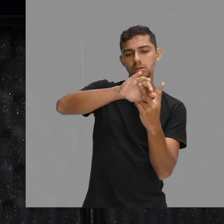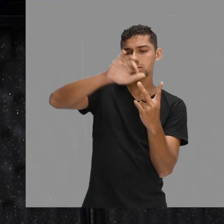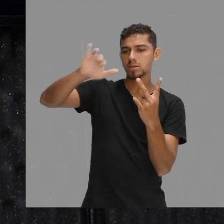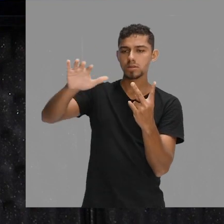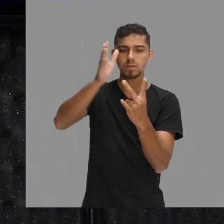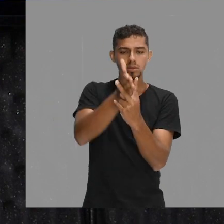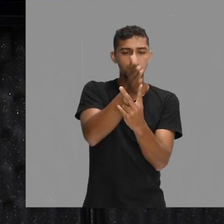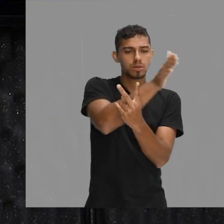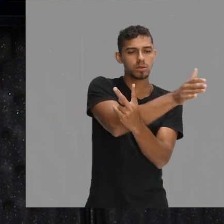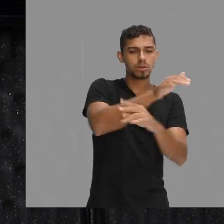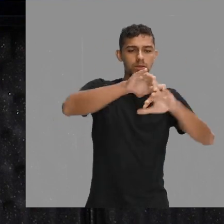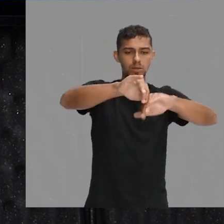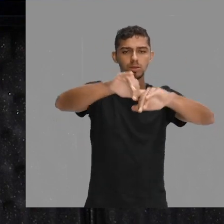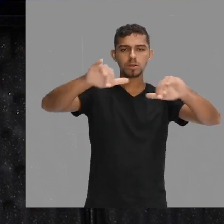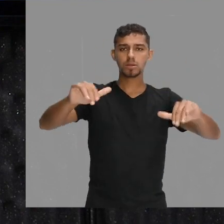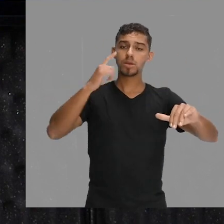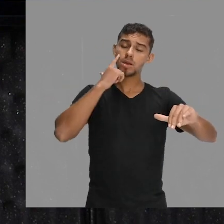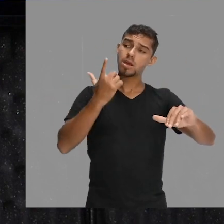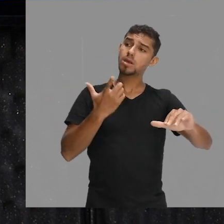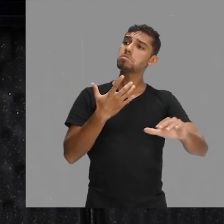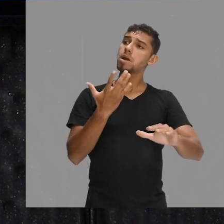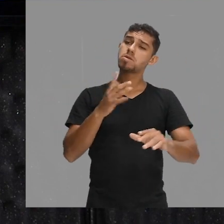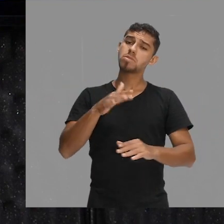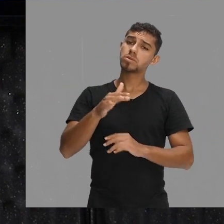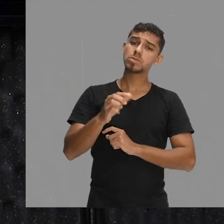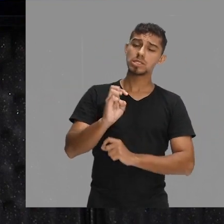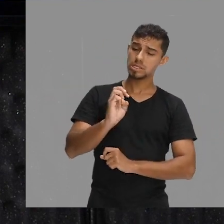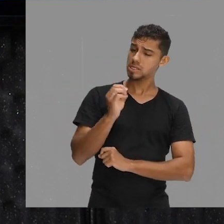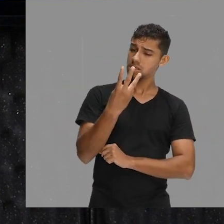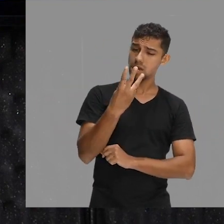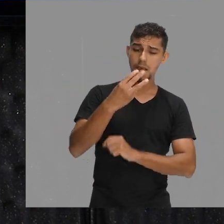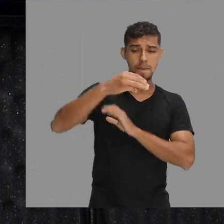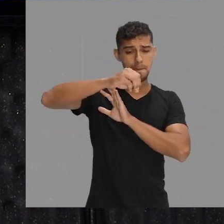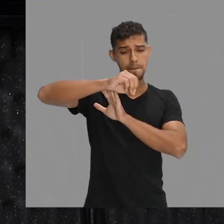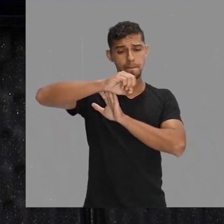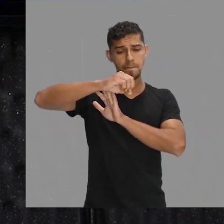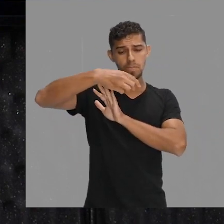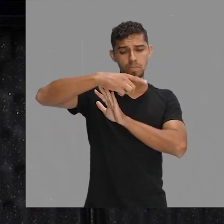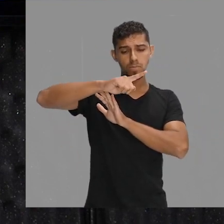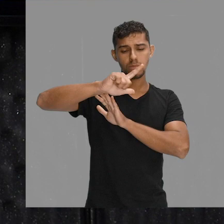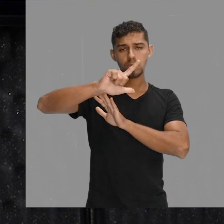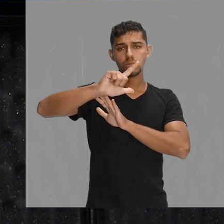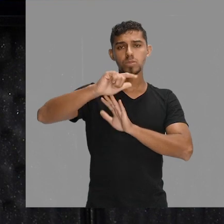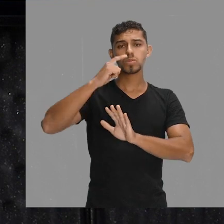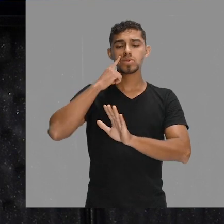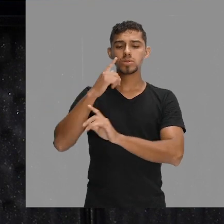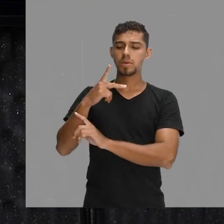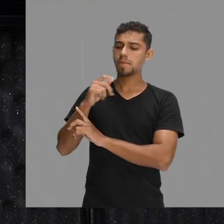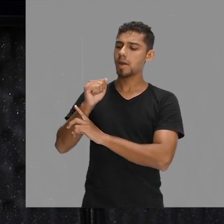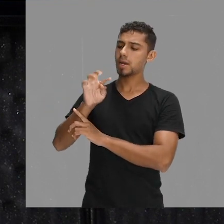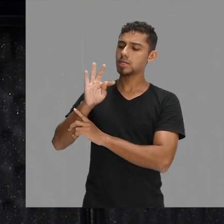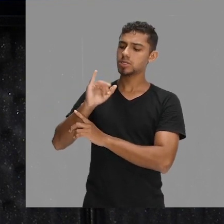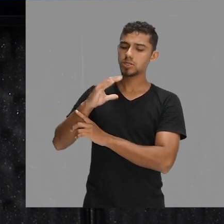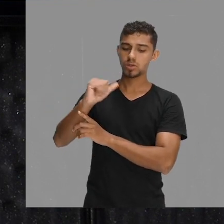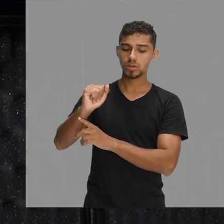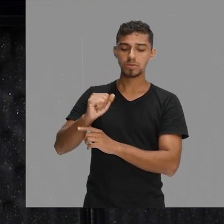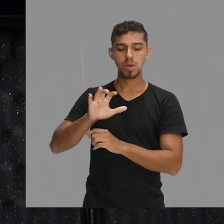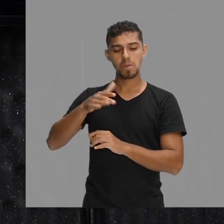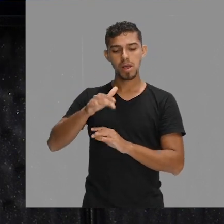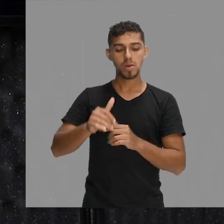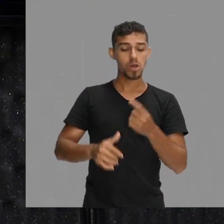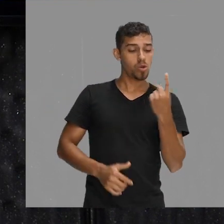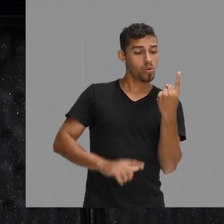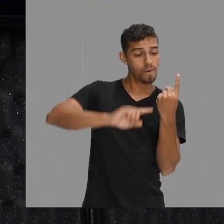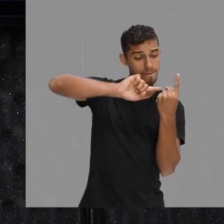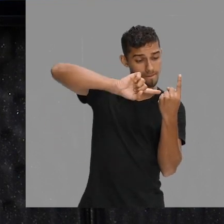A adição de 3 mols de partículas vai gerar um efeito tonoscópico de